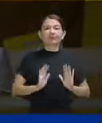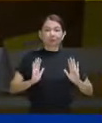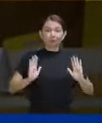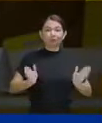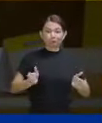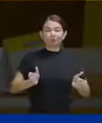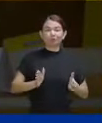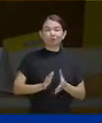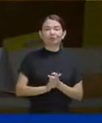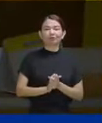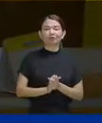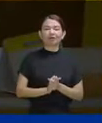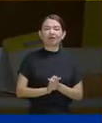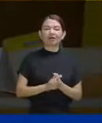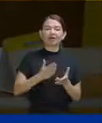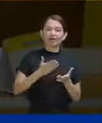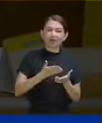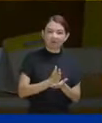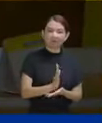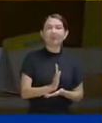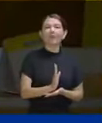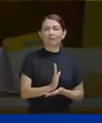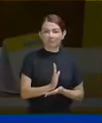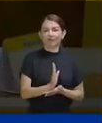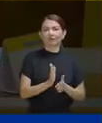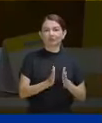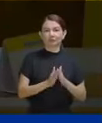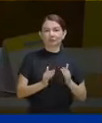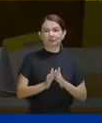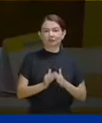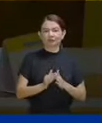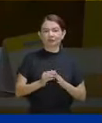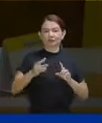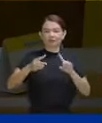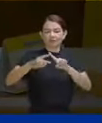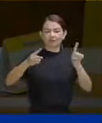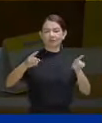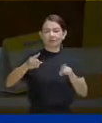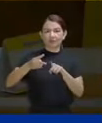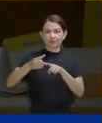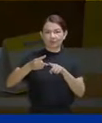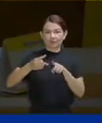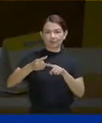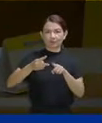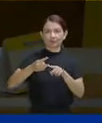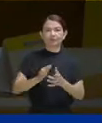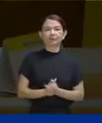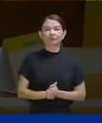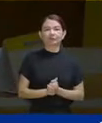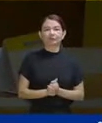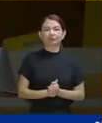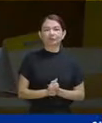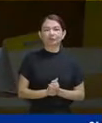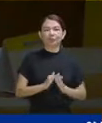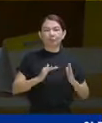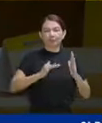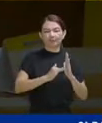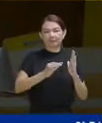antecipadamente já deferindo esse pedido. Então, está em julgamento, é o 2 da pauta, é uma petição cível de